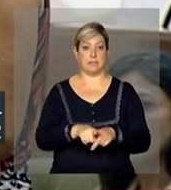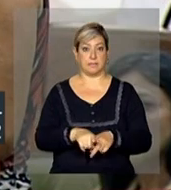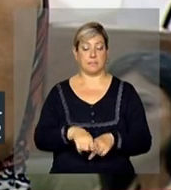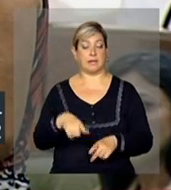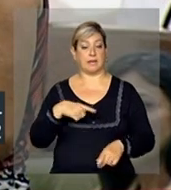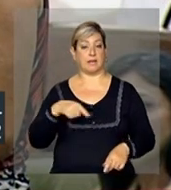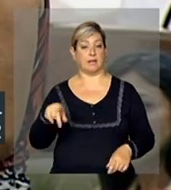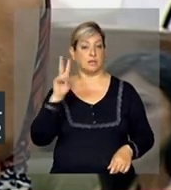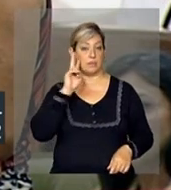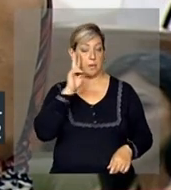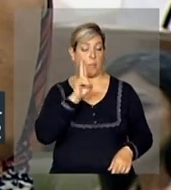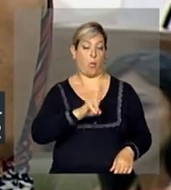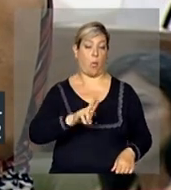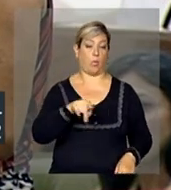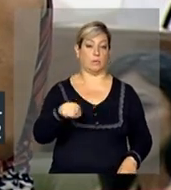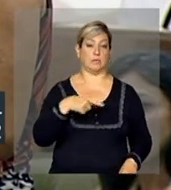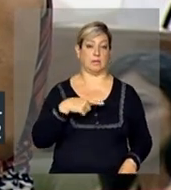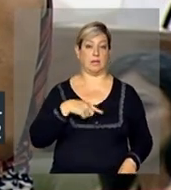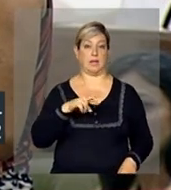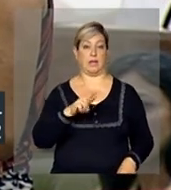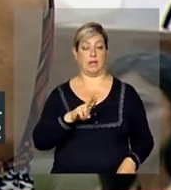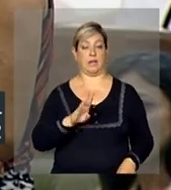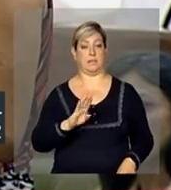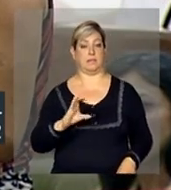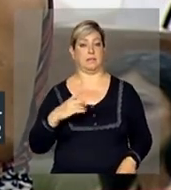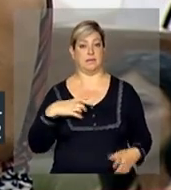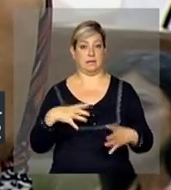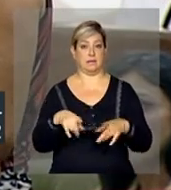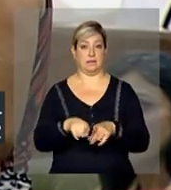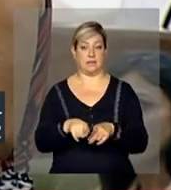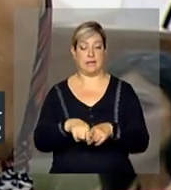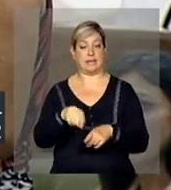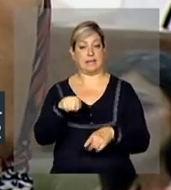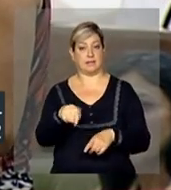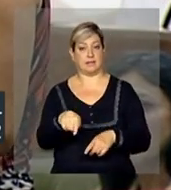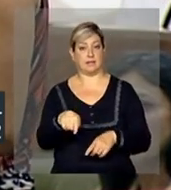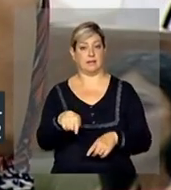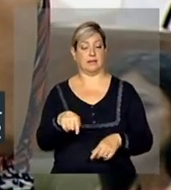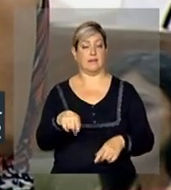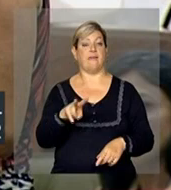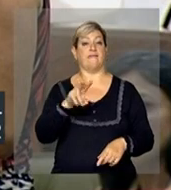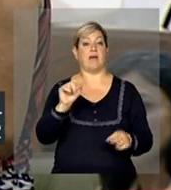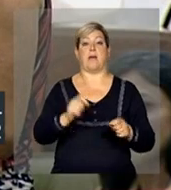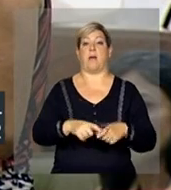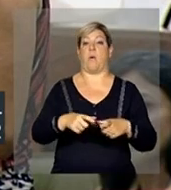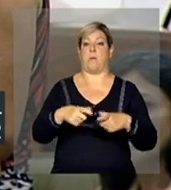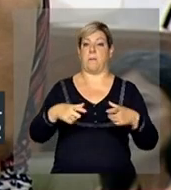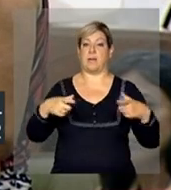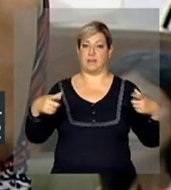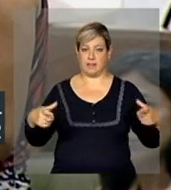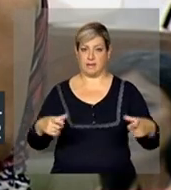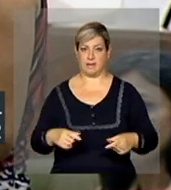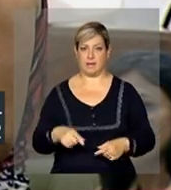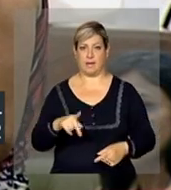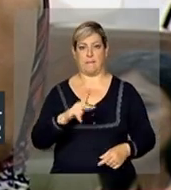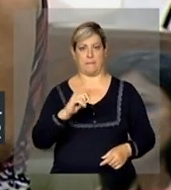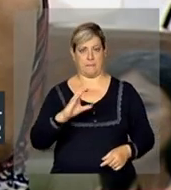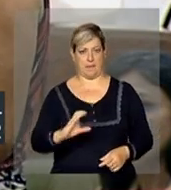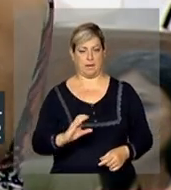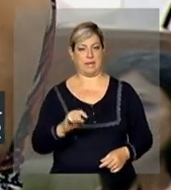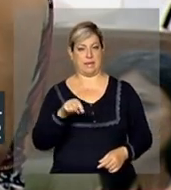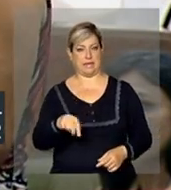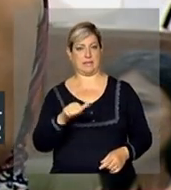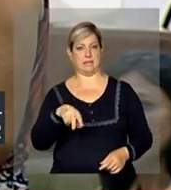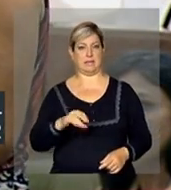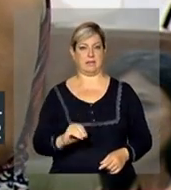pelo que eu estou informada, é um instrumento que vai ser, cujo uso vai ser expandido pelo PAC esse